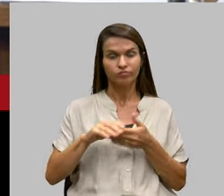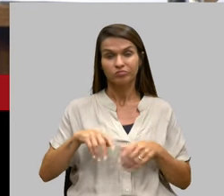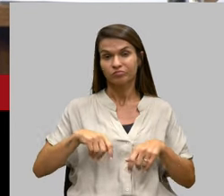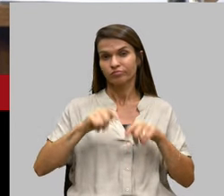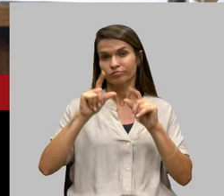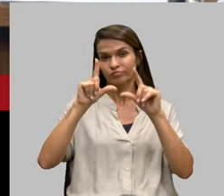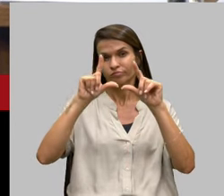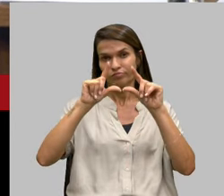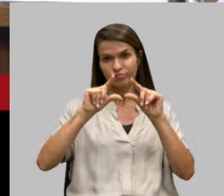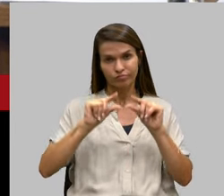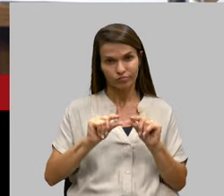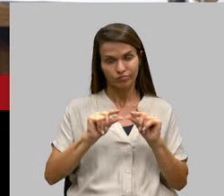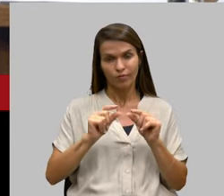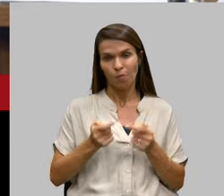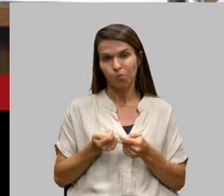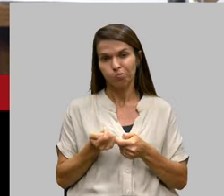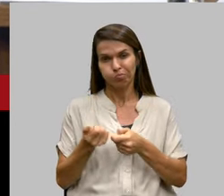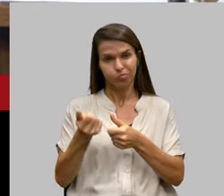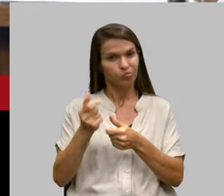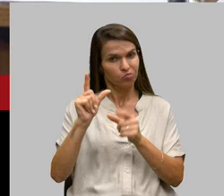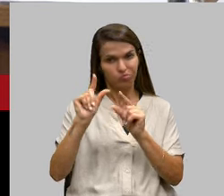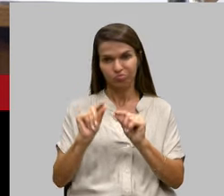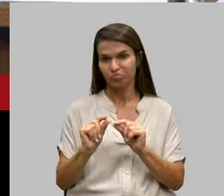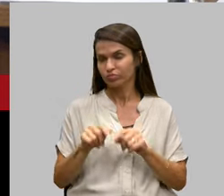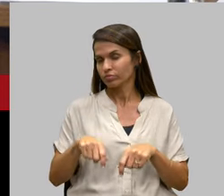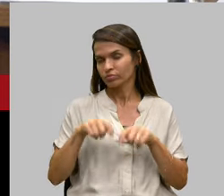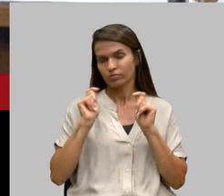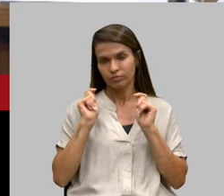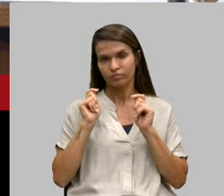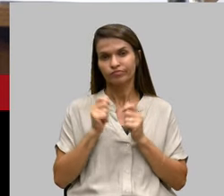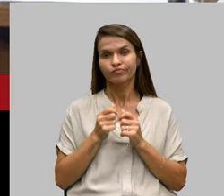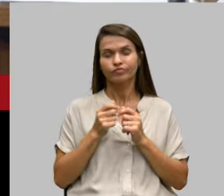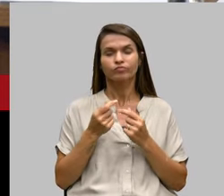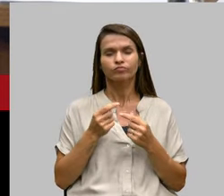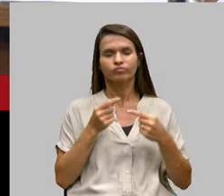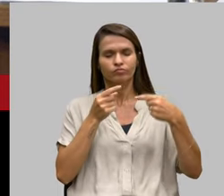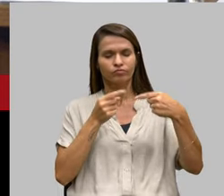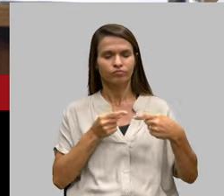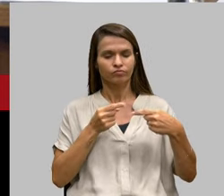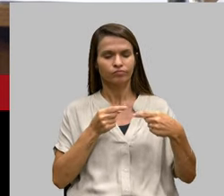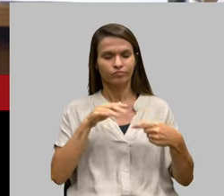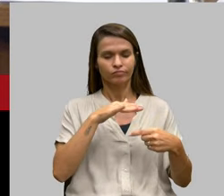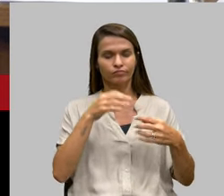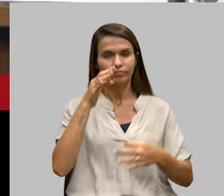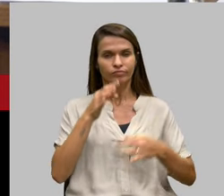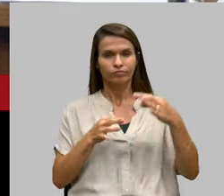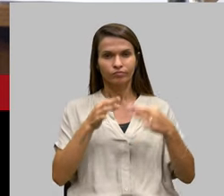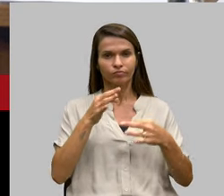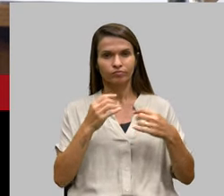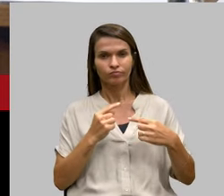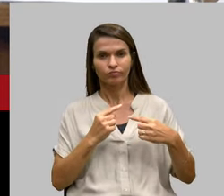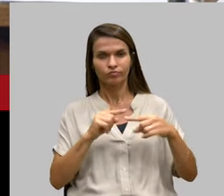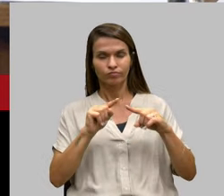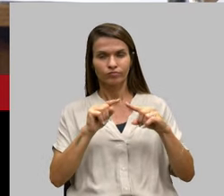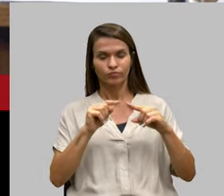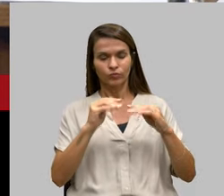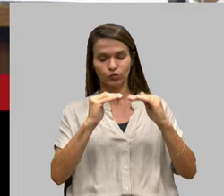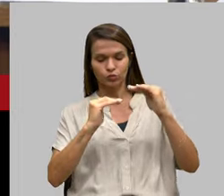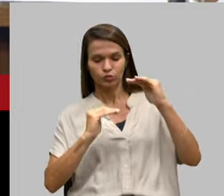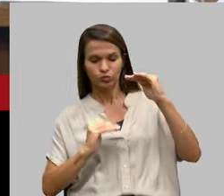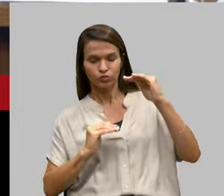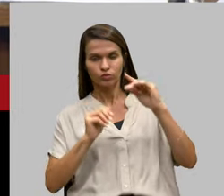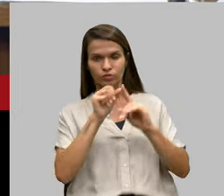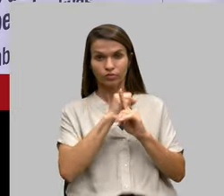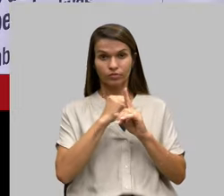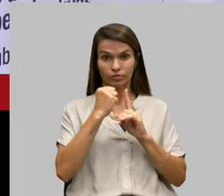os benefícios nós enfrentamos do ponto de vista jurídico a maior Ataque ao princípio do retrocesso Social e agora a